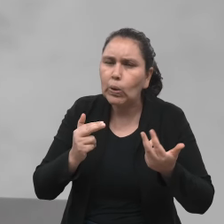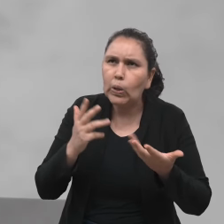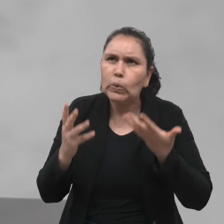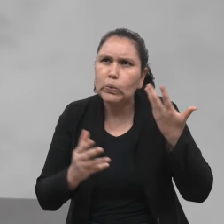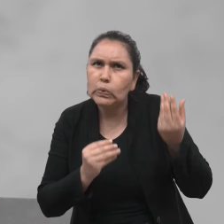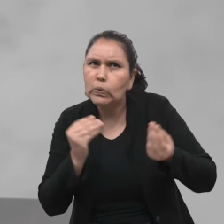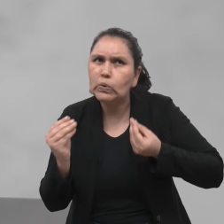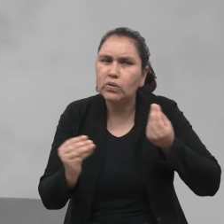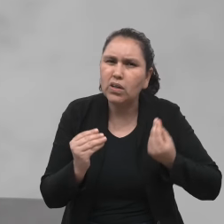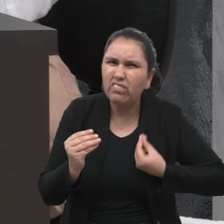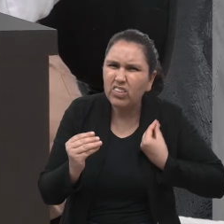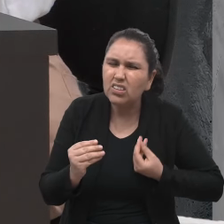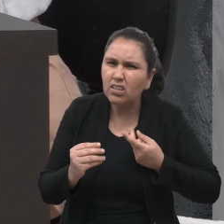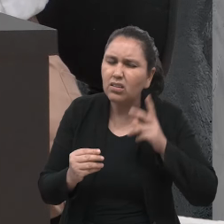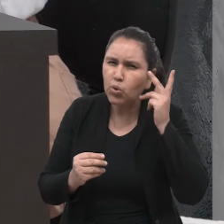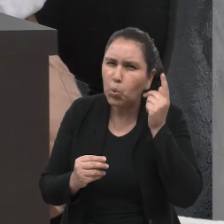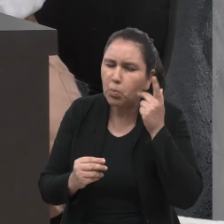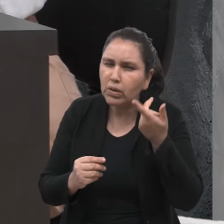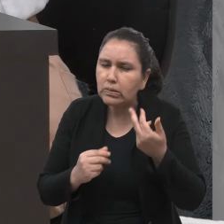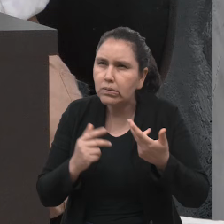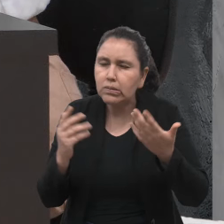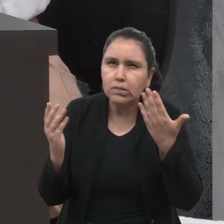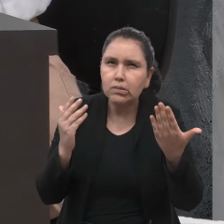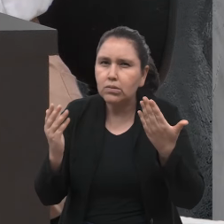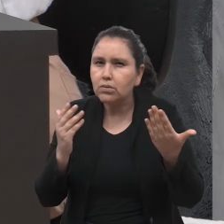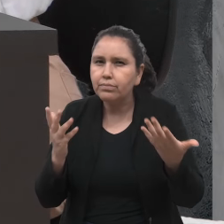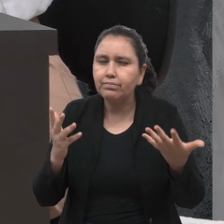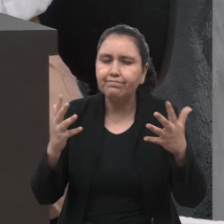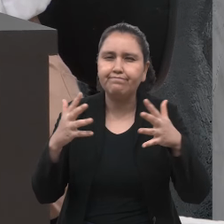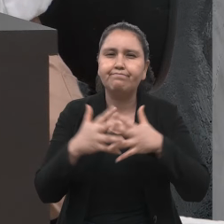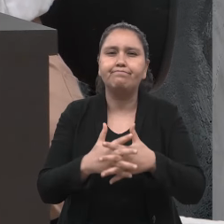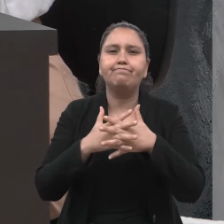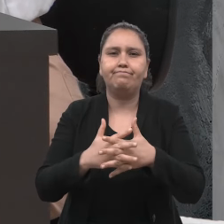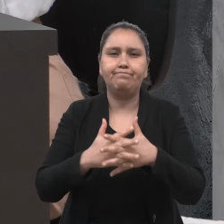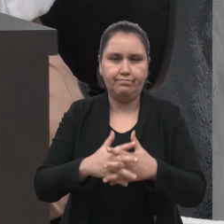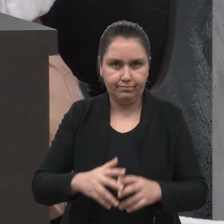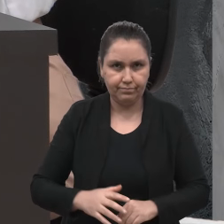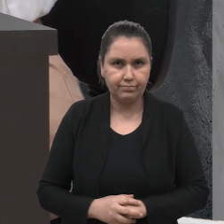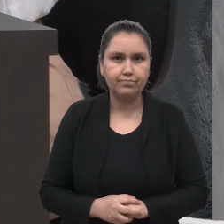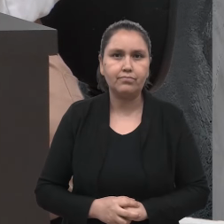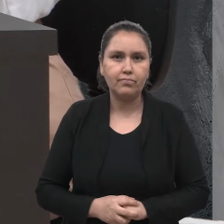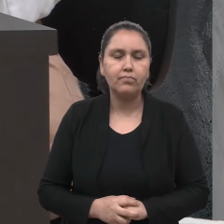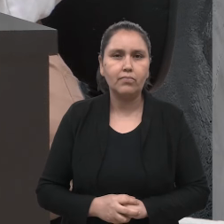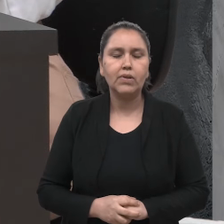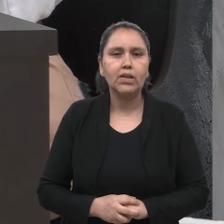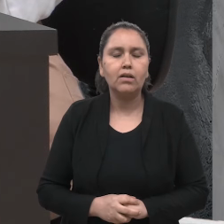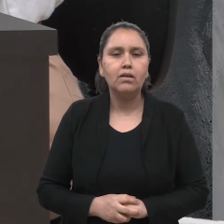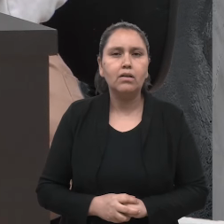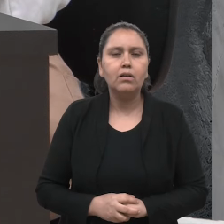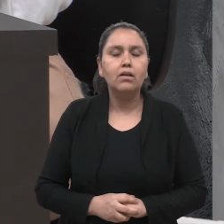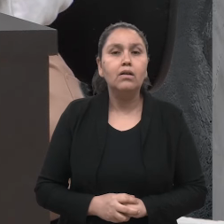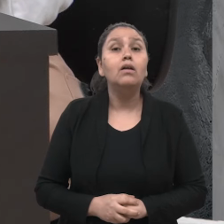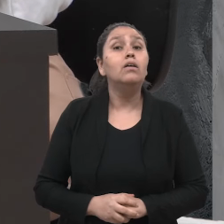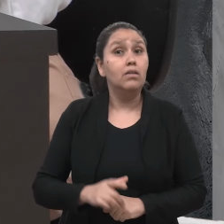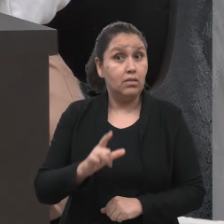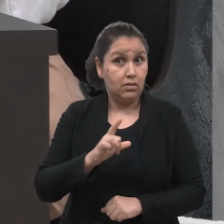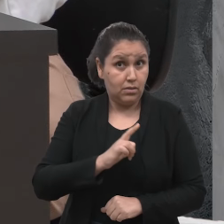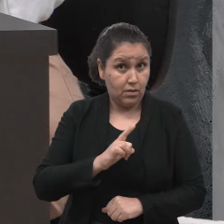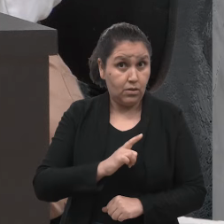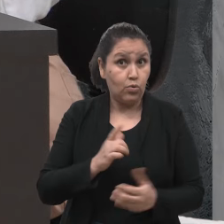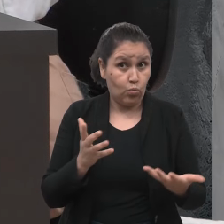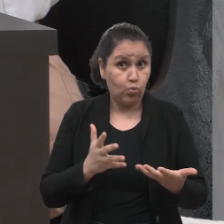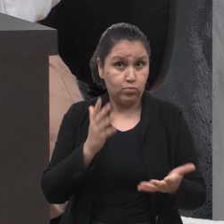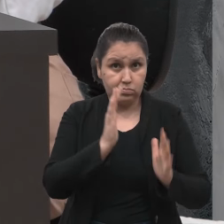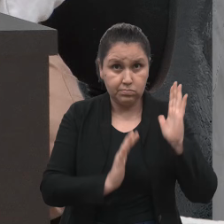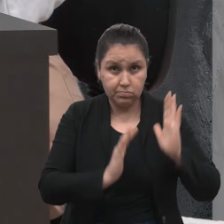assim a vida, né? Então, isso dificulta muito a confusão, né? Milena, hoje a gente sabe que as mulheres, de alguma forma,